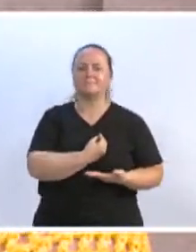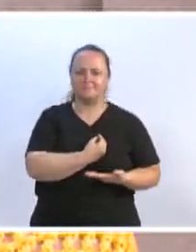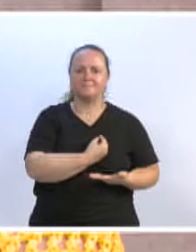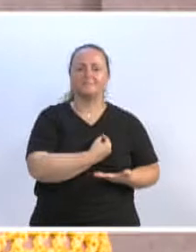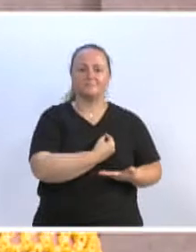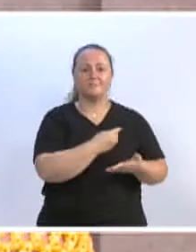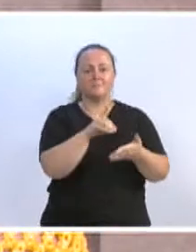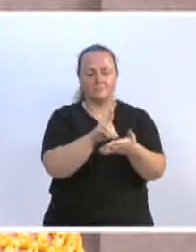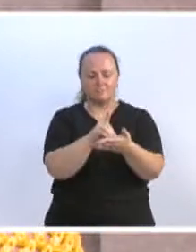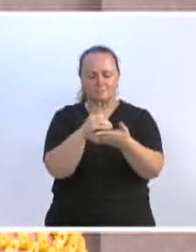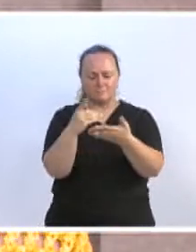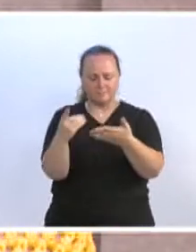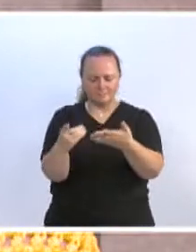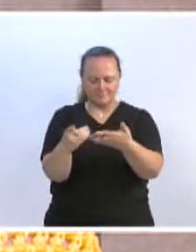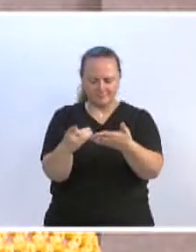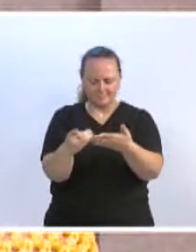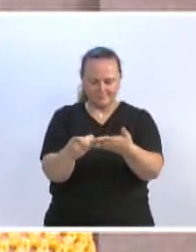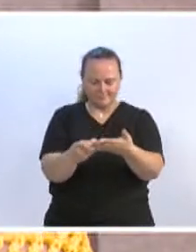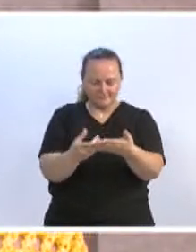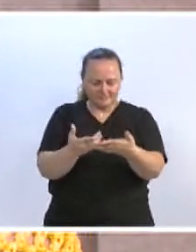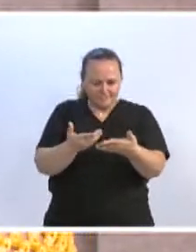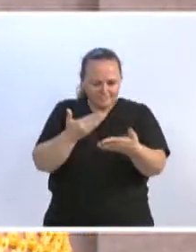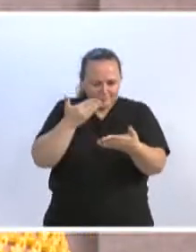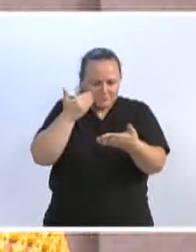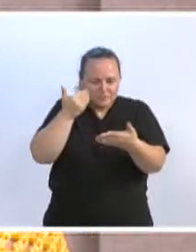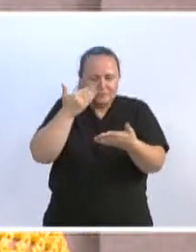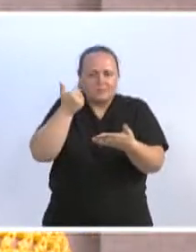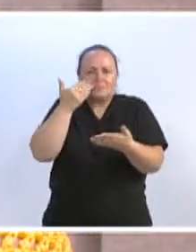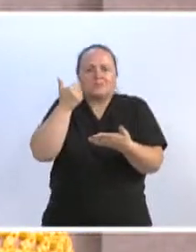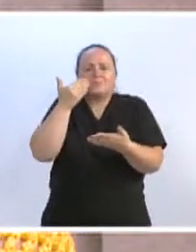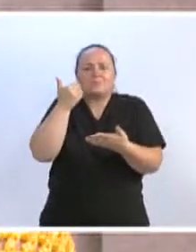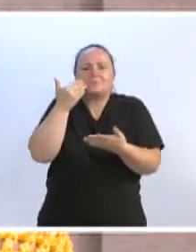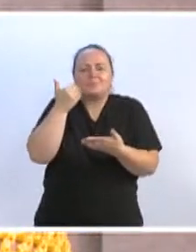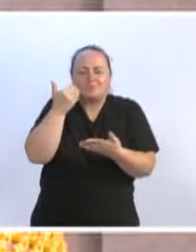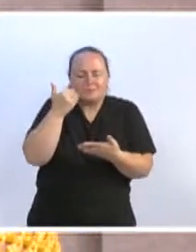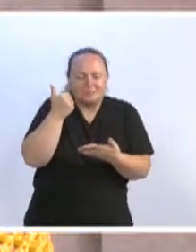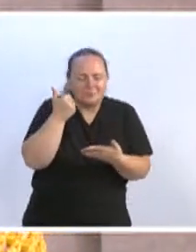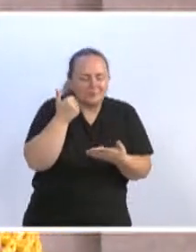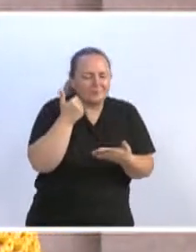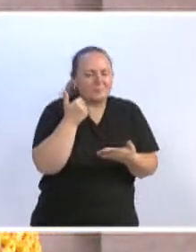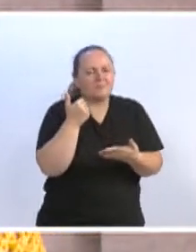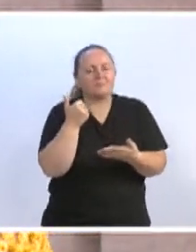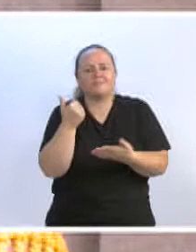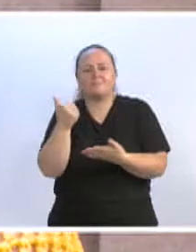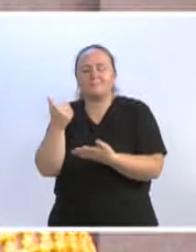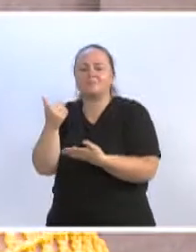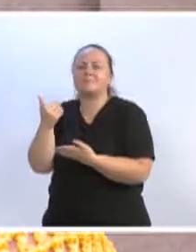e das tuas águas bebi,